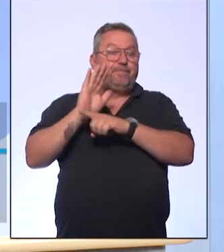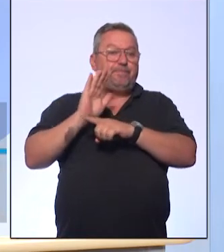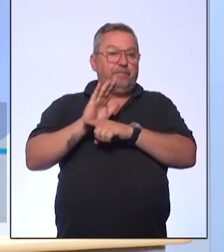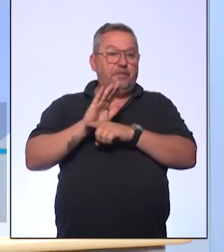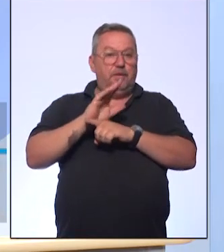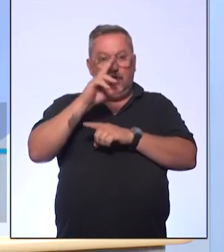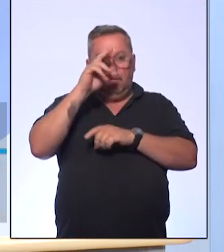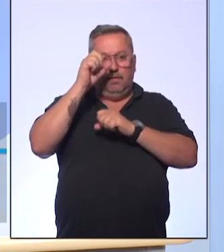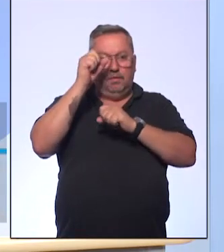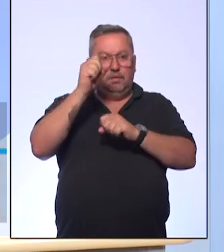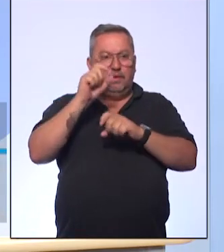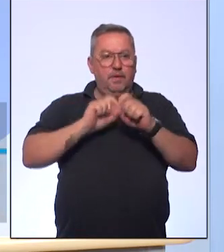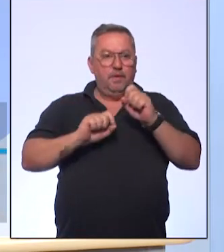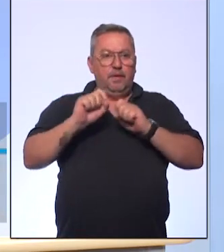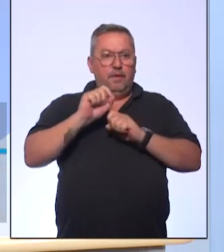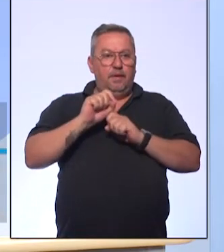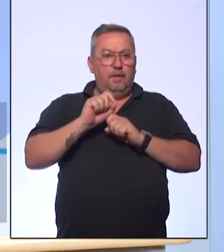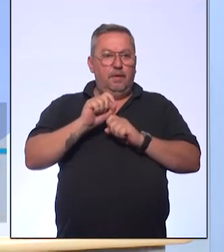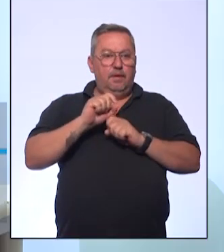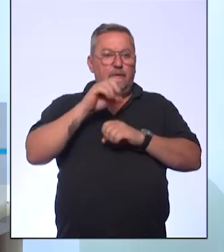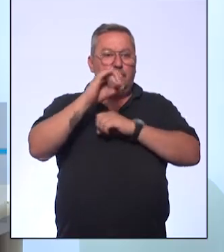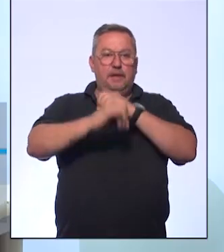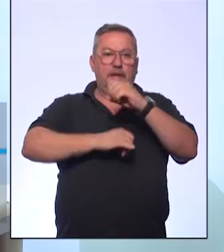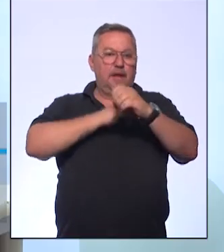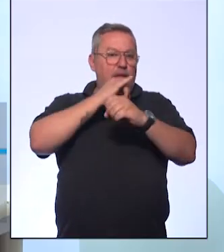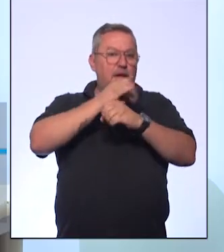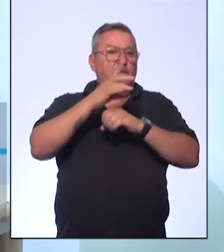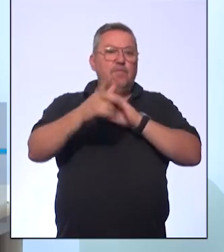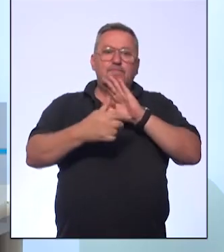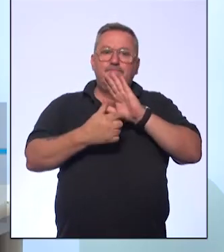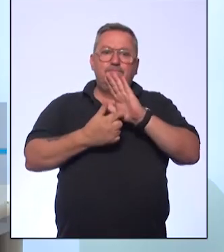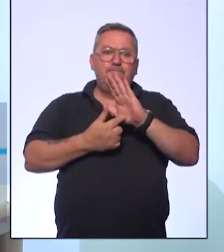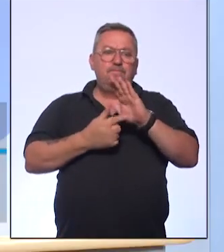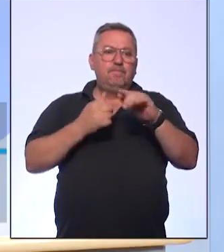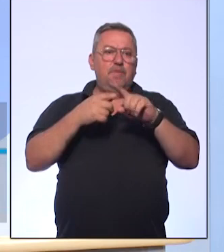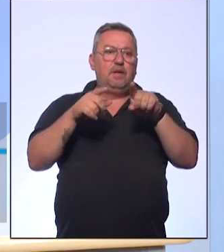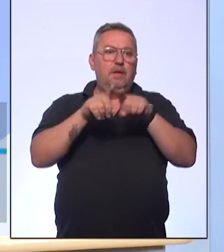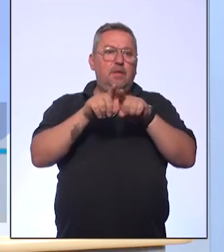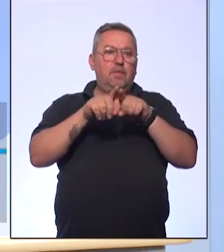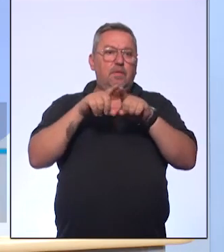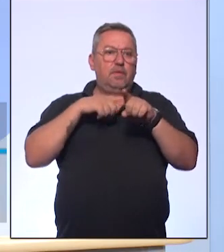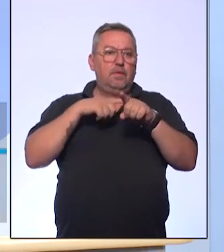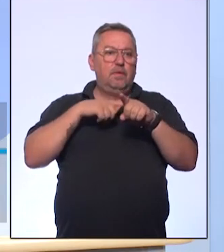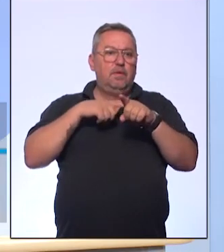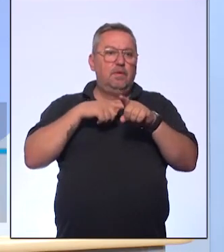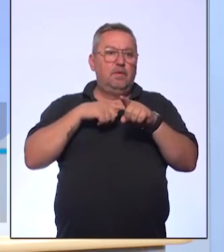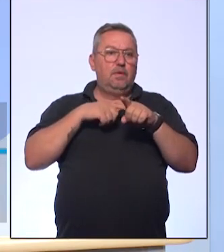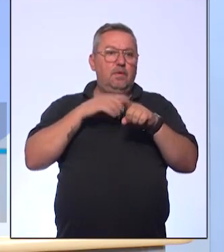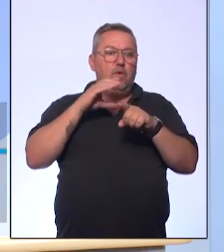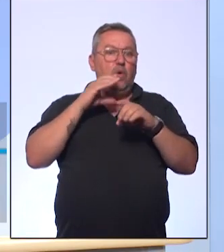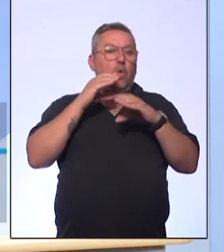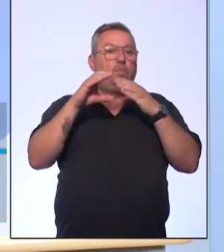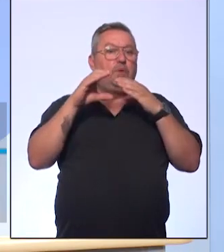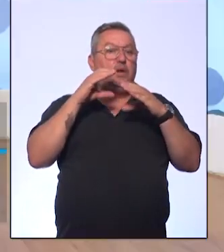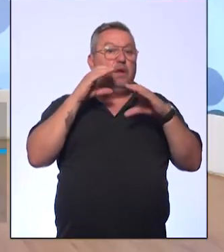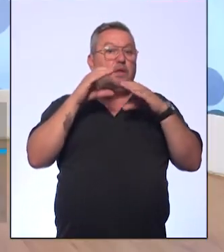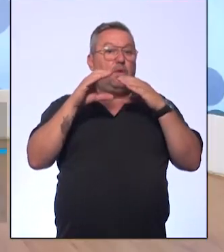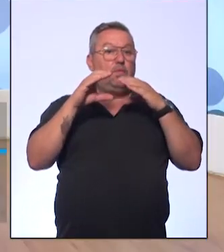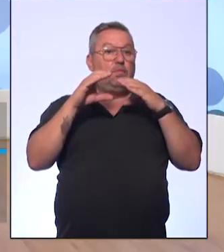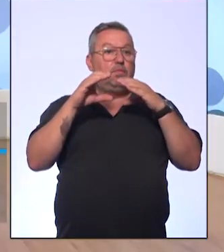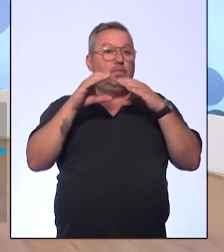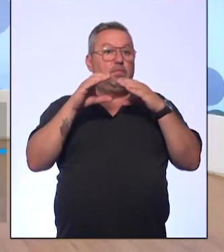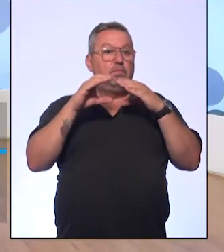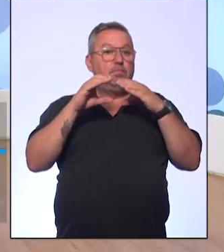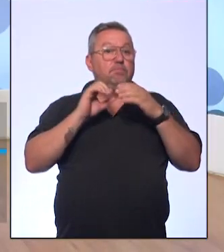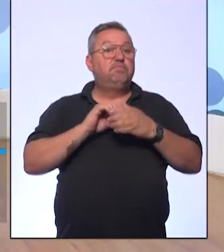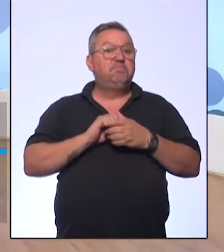intensificação desse fluxo? Internet foi o que mais apareceu, mas apareceu também muito o termo comunicação. Muito bom,